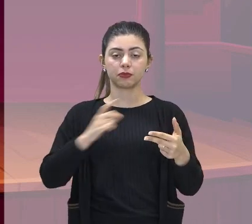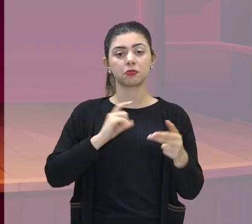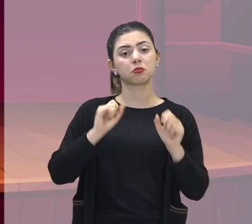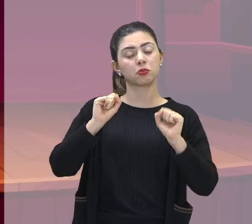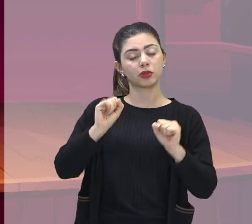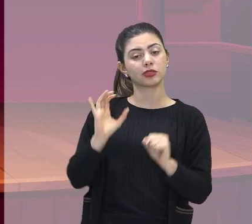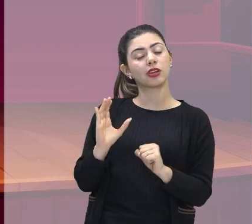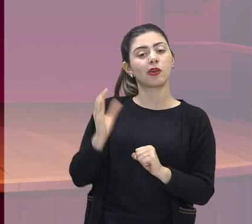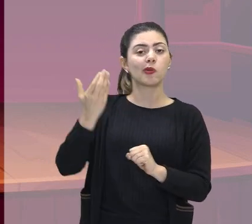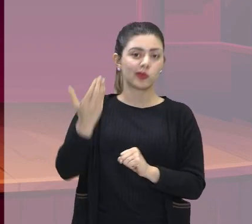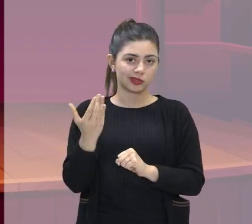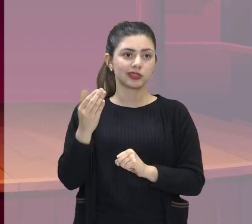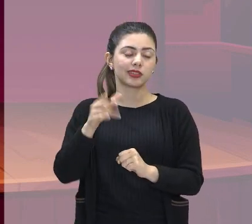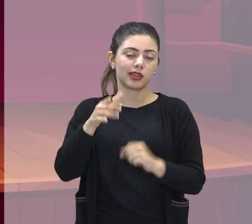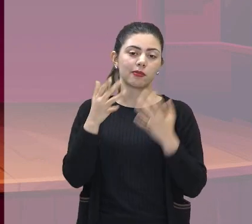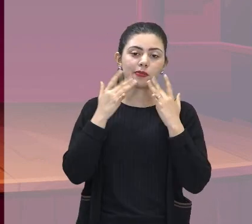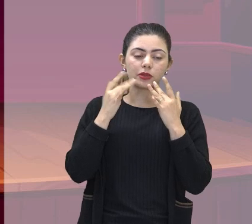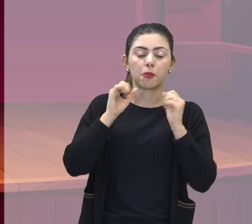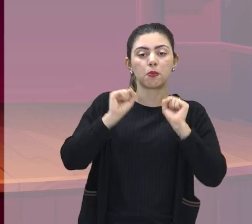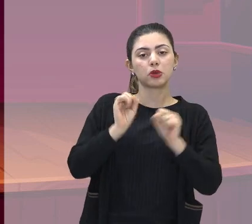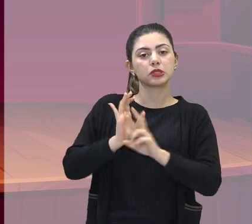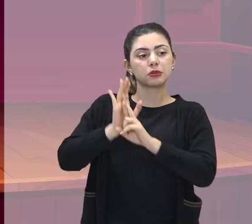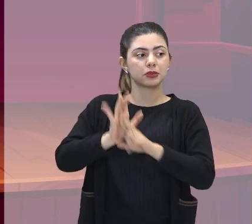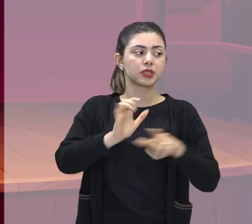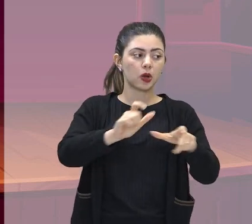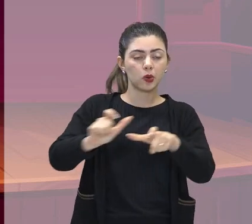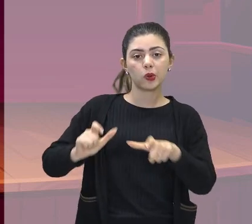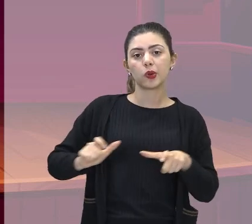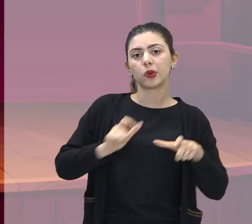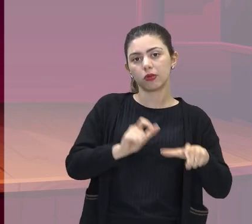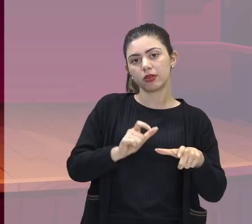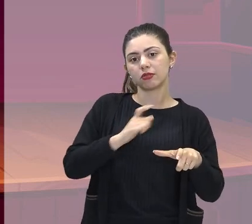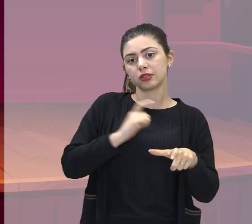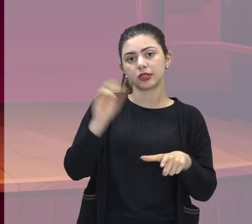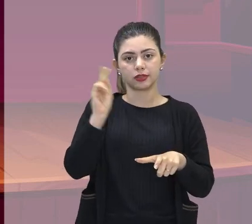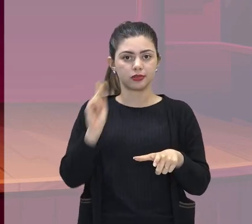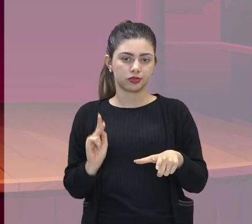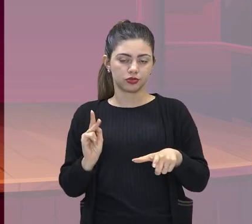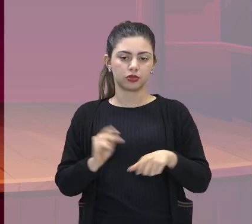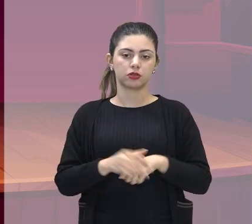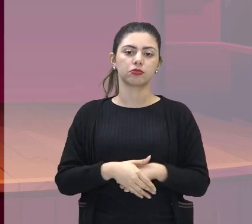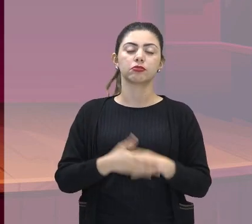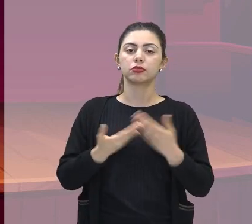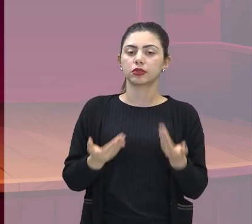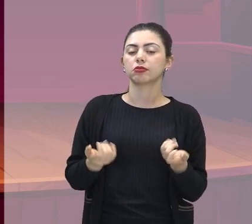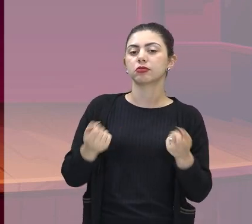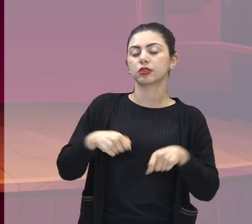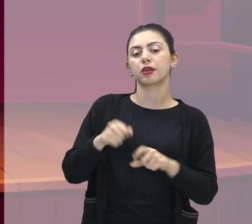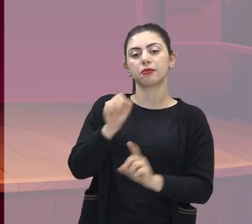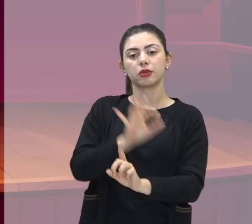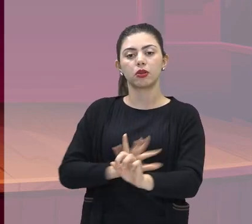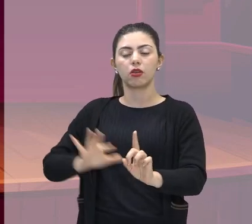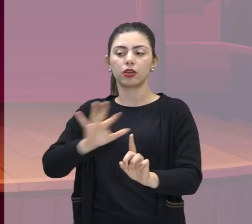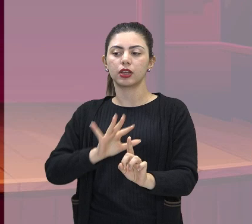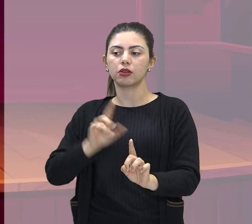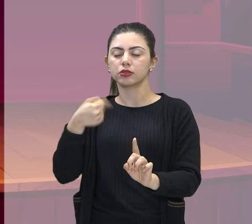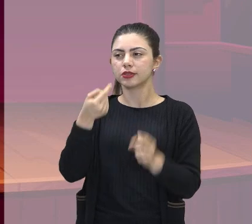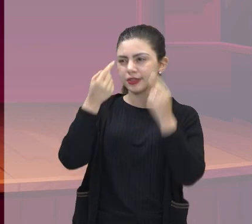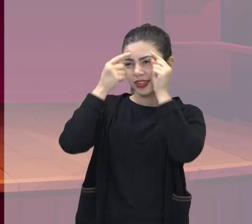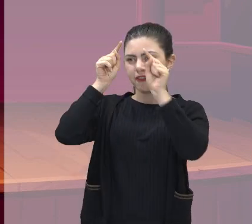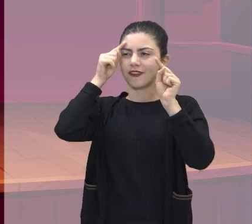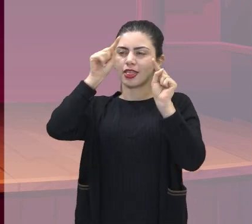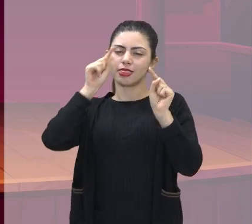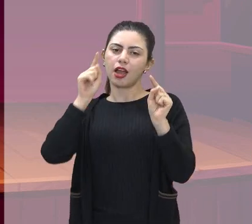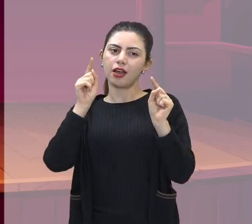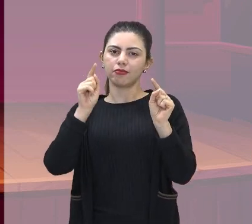ocorre o espetáculo. Pode representar o lugar ou lugares onde ocorre a história. Pode criar ambientes